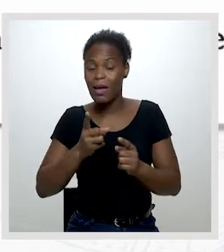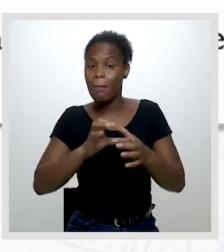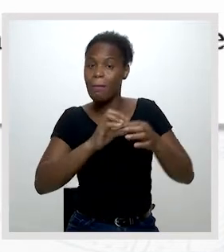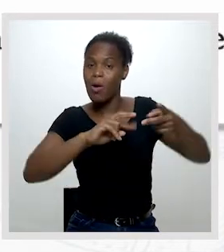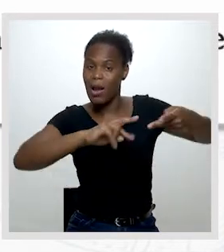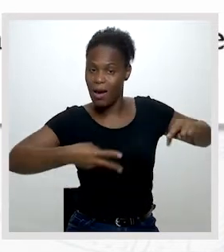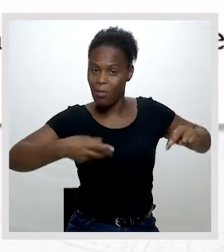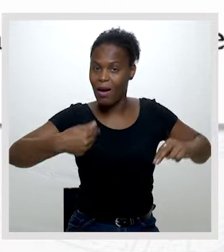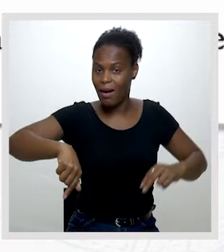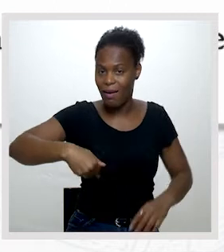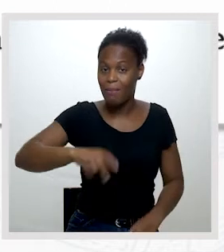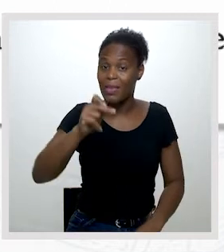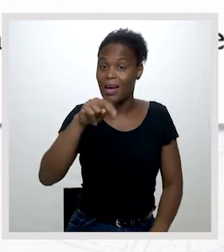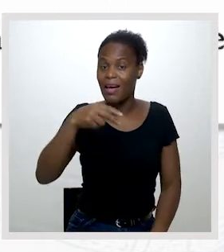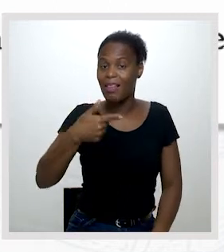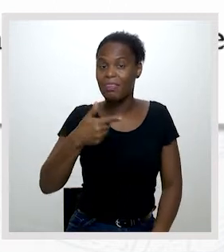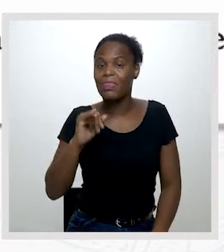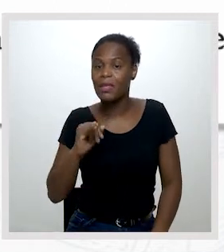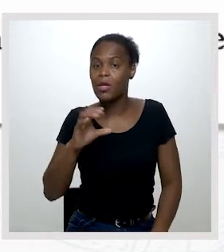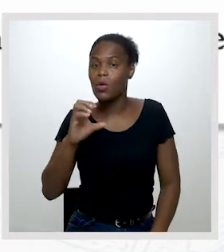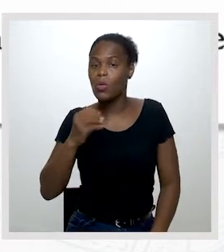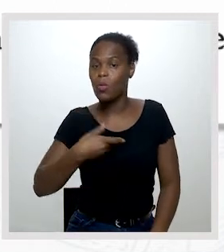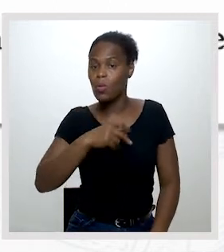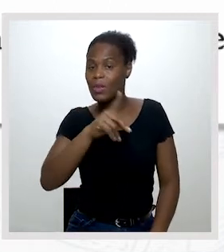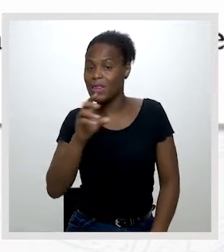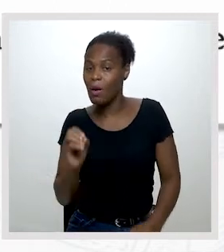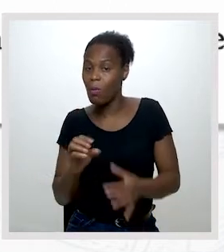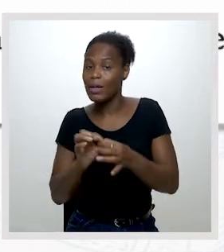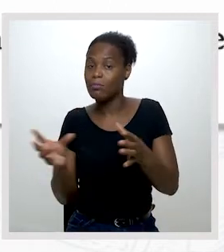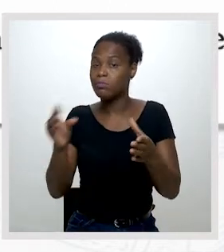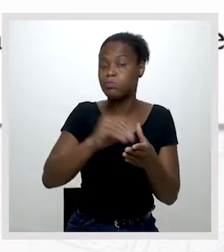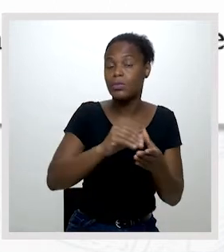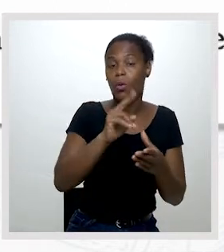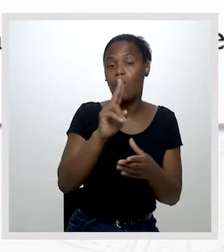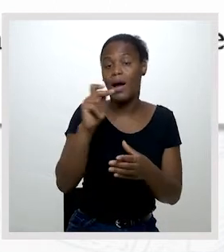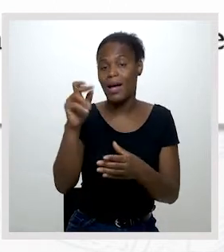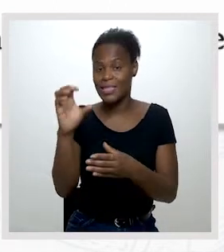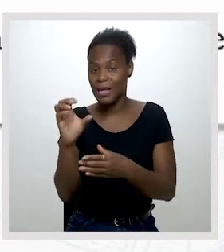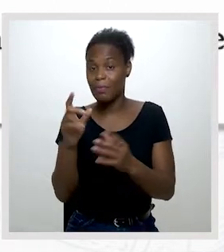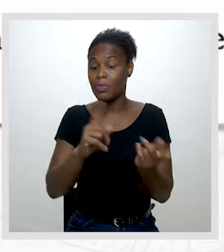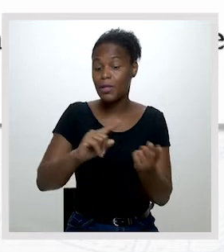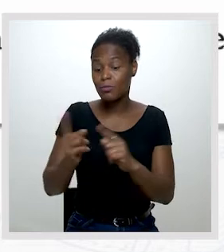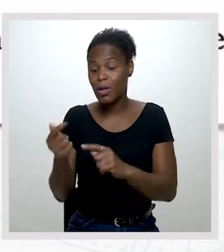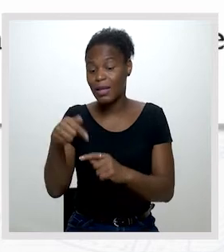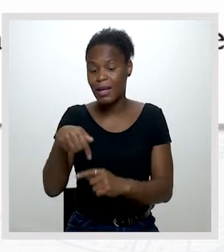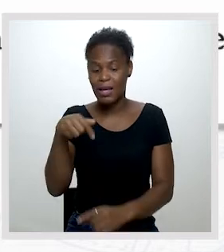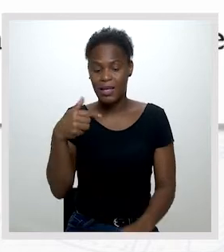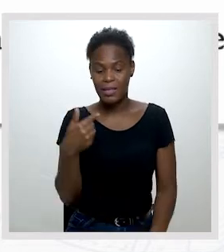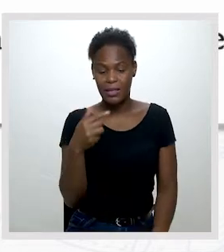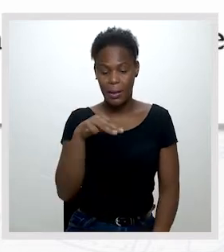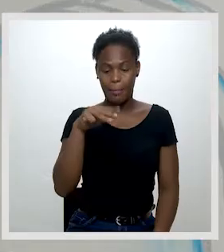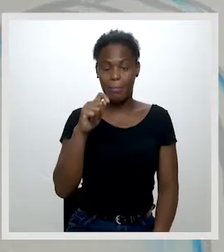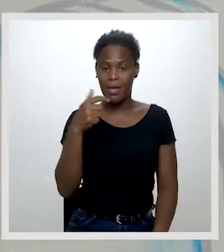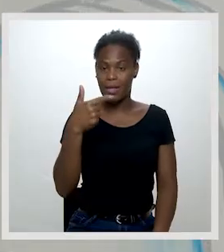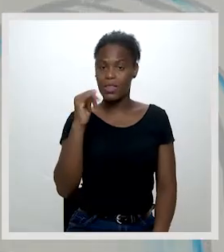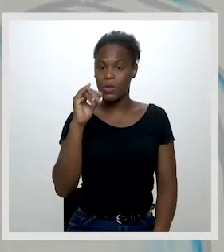do anticodão complementar a UAC e transportadora da metionina. Ou seja, esta molécula